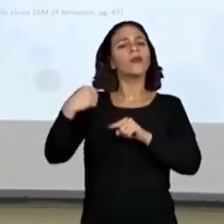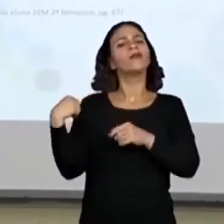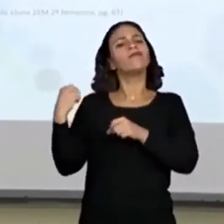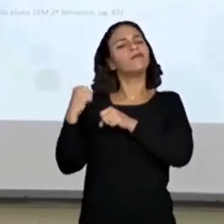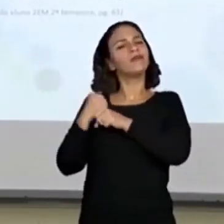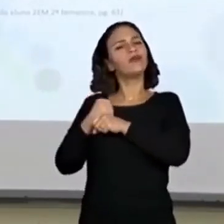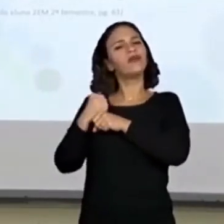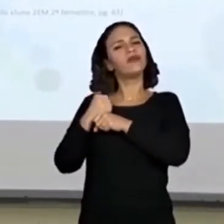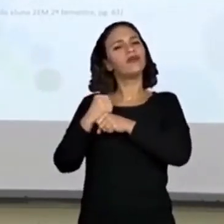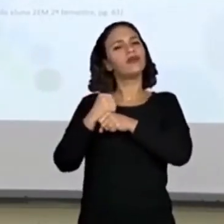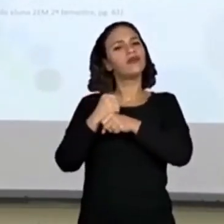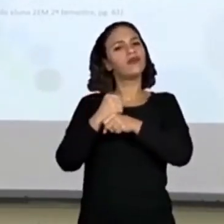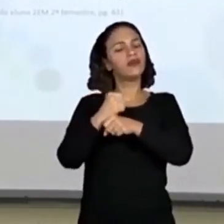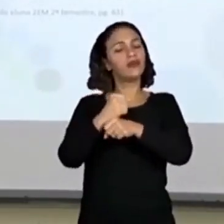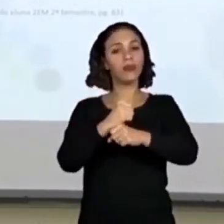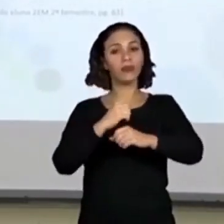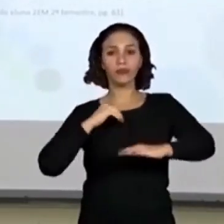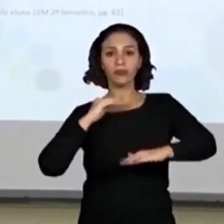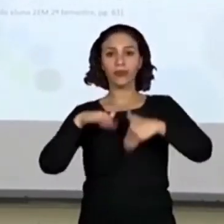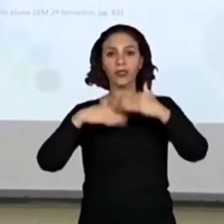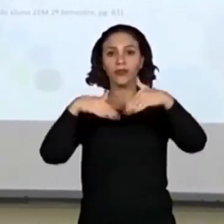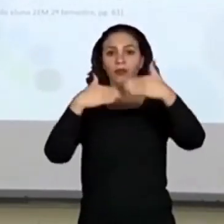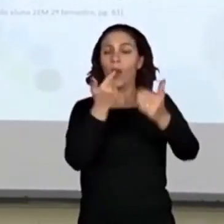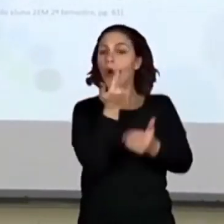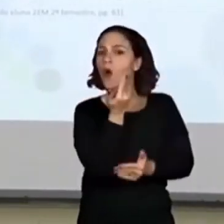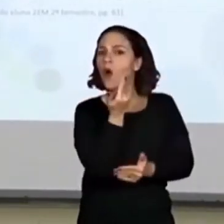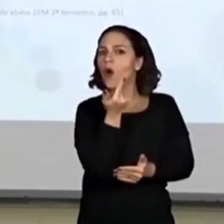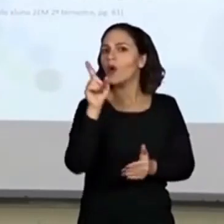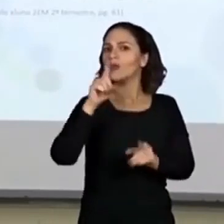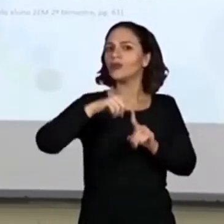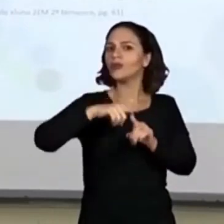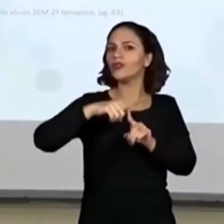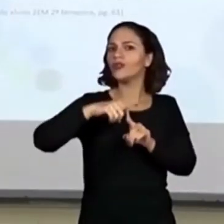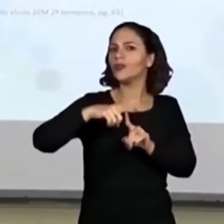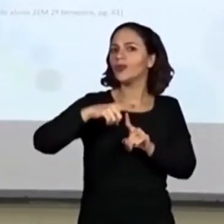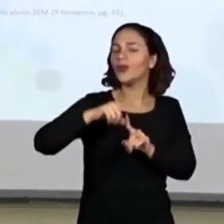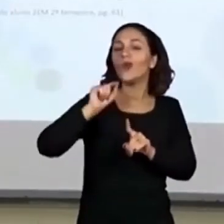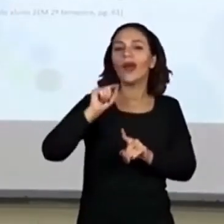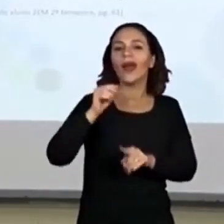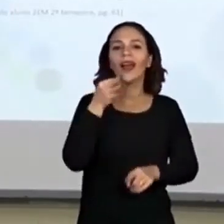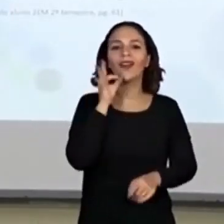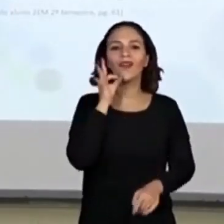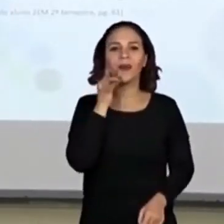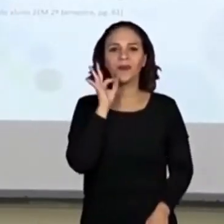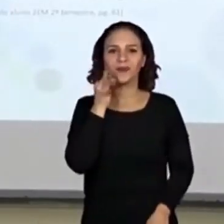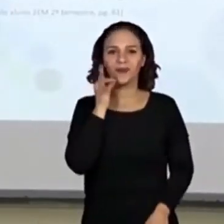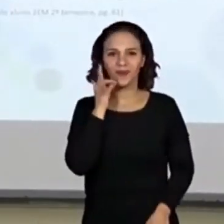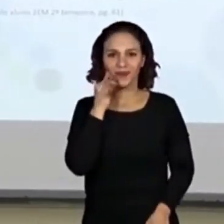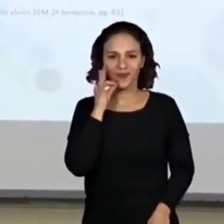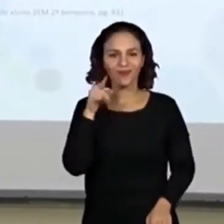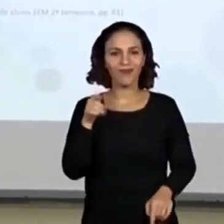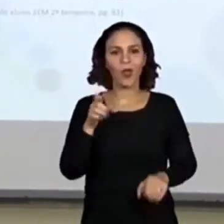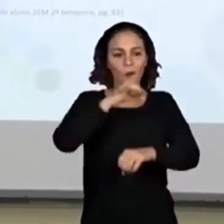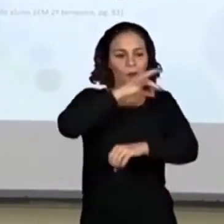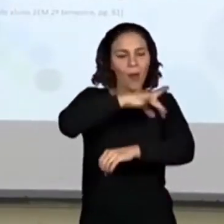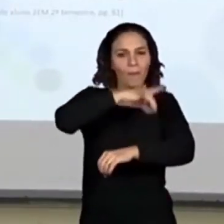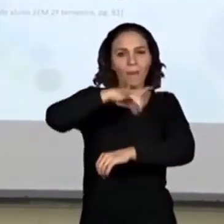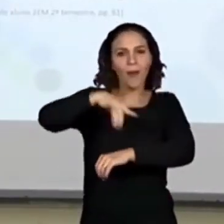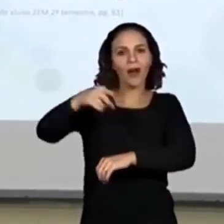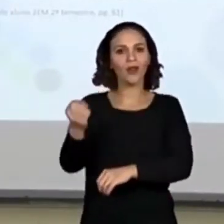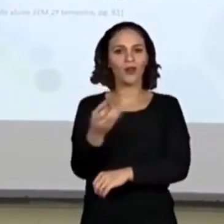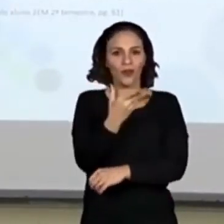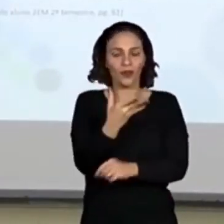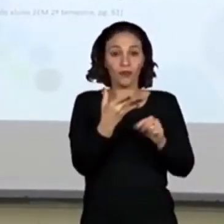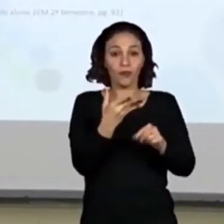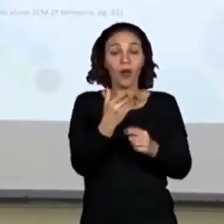houve o desenvolvimento de um outro tipo de cultura, que foi o café. O café ele passou a ter